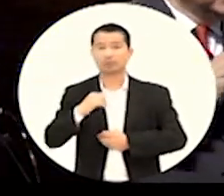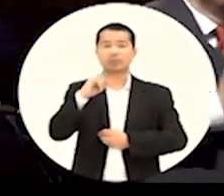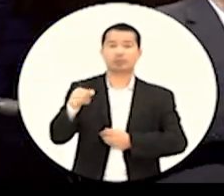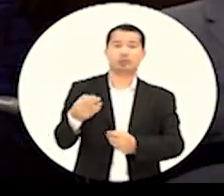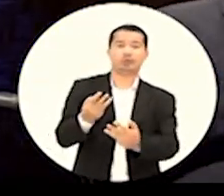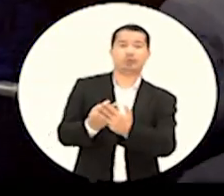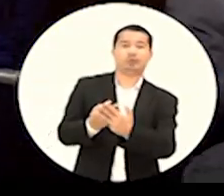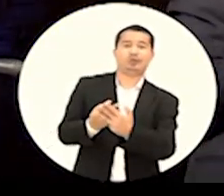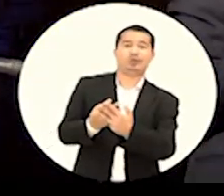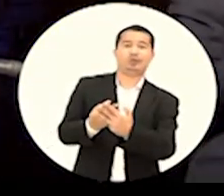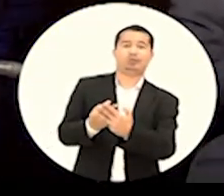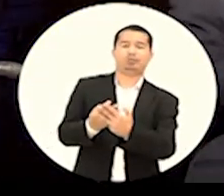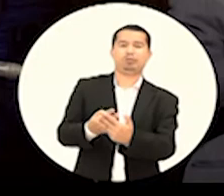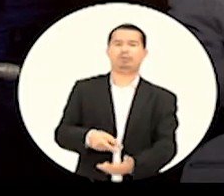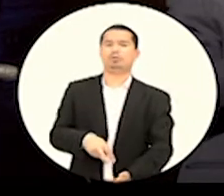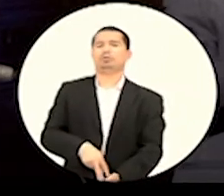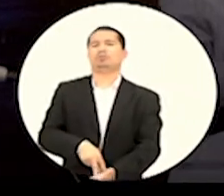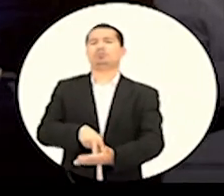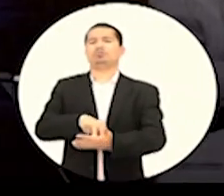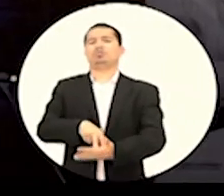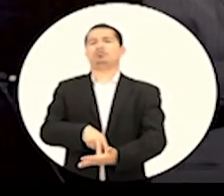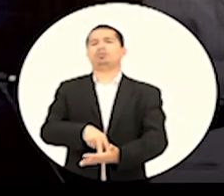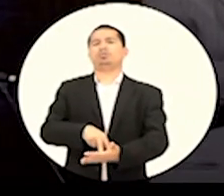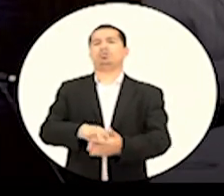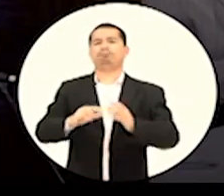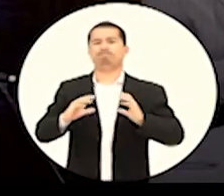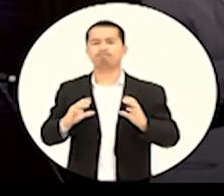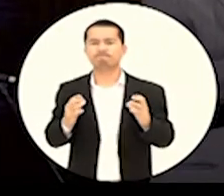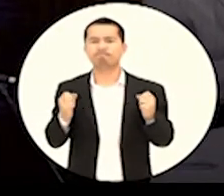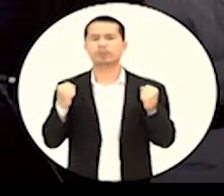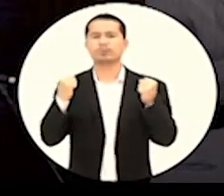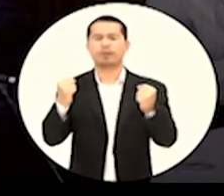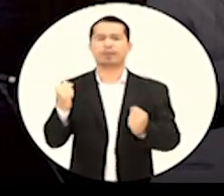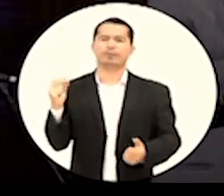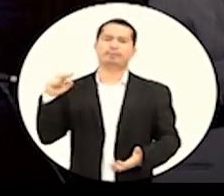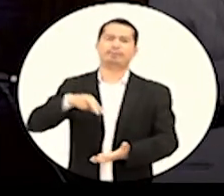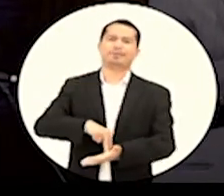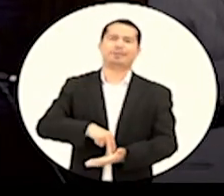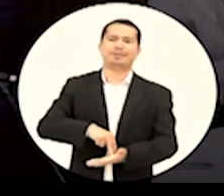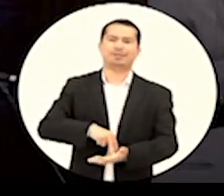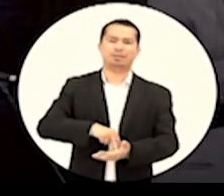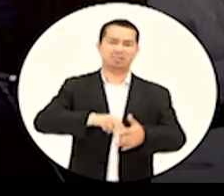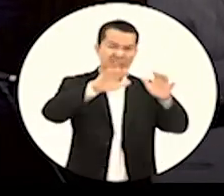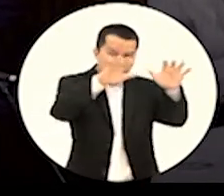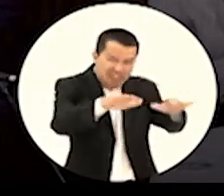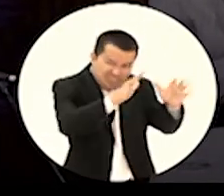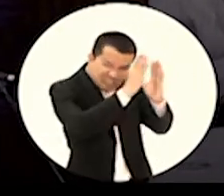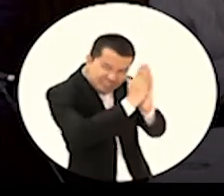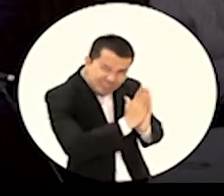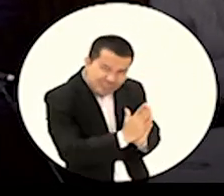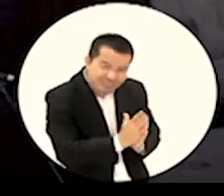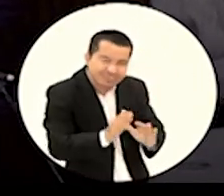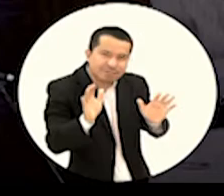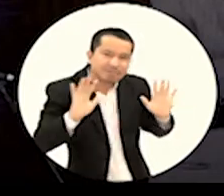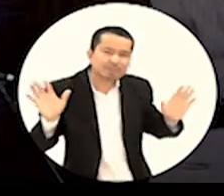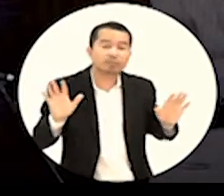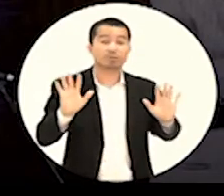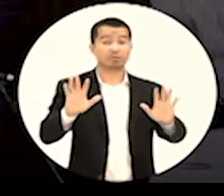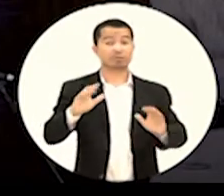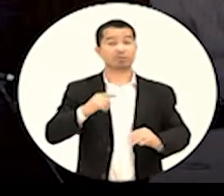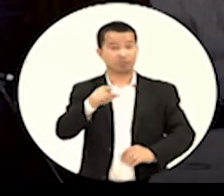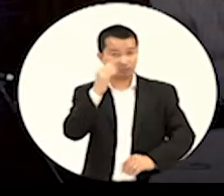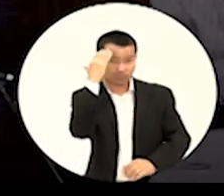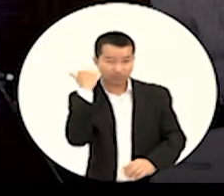provavelmente por causa desses 3, uns poucos judeus tiveram coragem de permanecer em